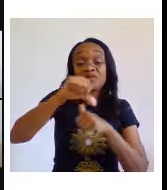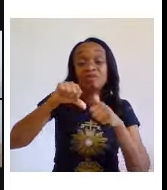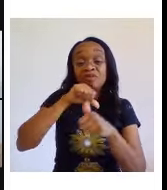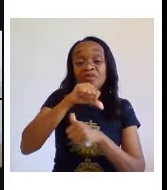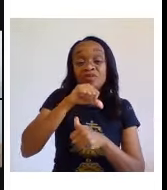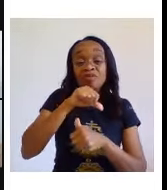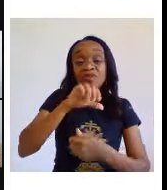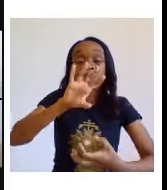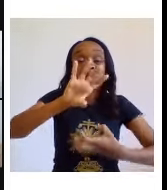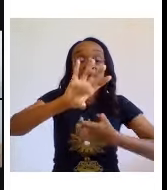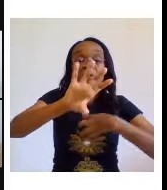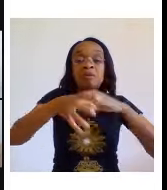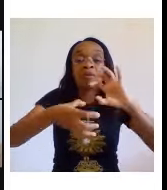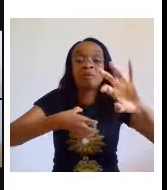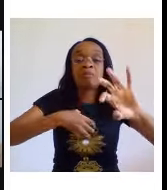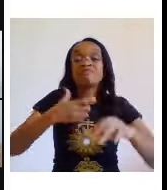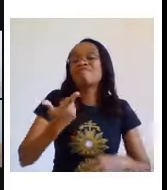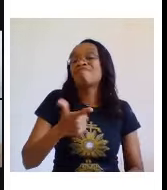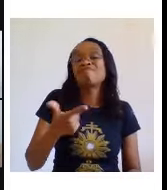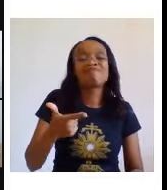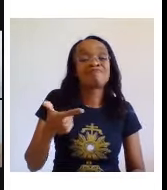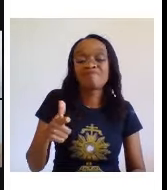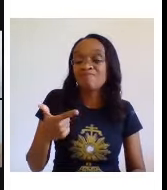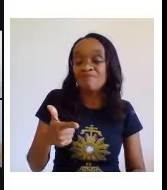O quanto isso,